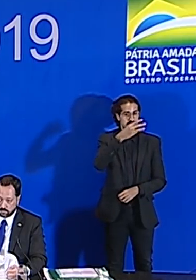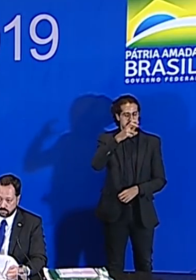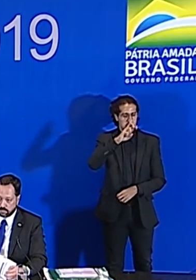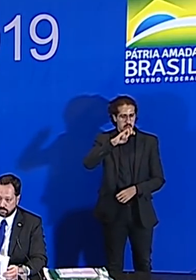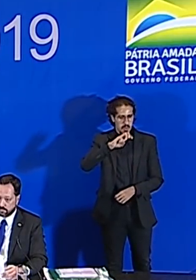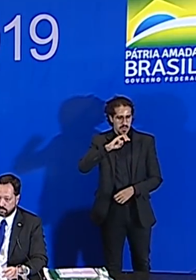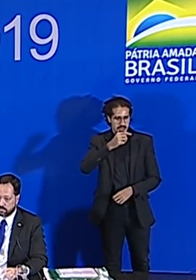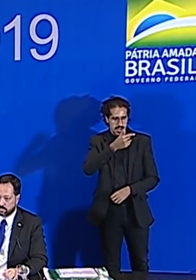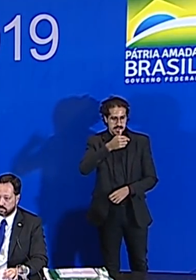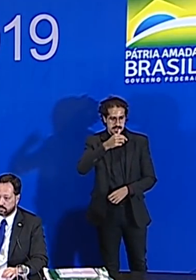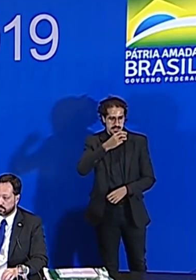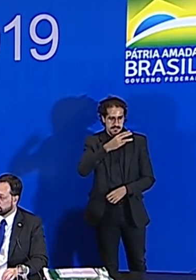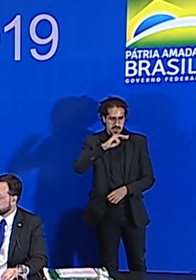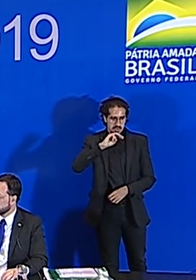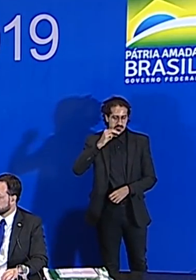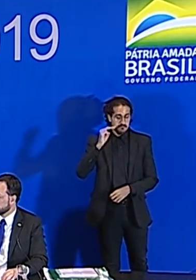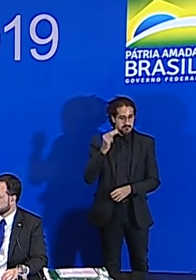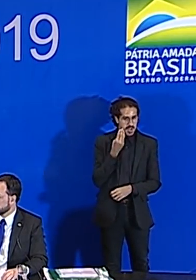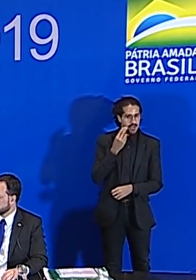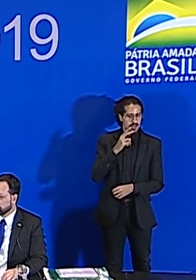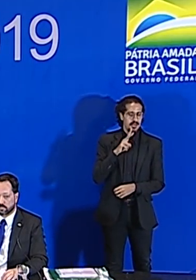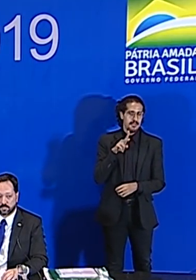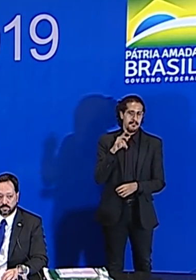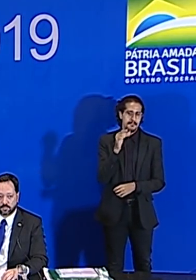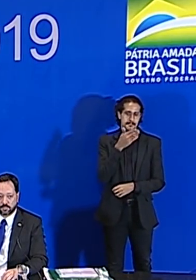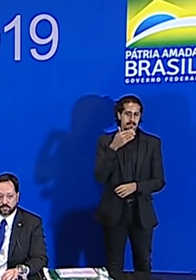mais civilizado do mundo que faz uma prova dessa.